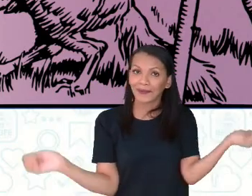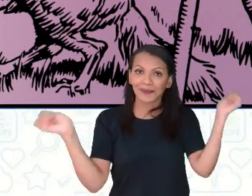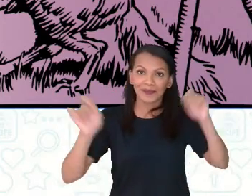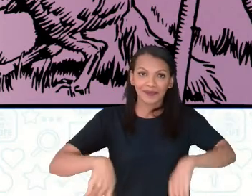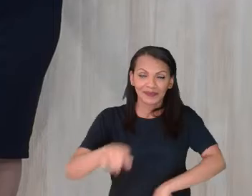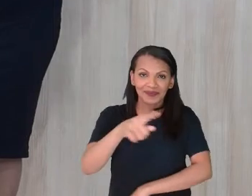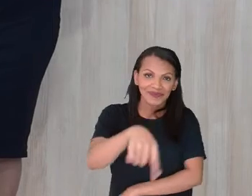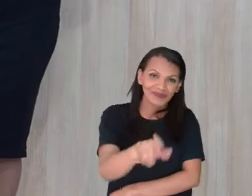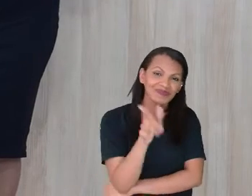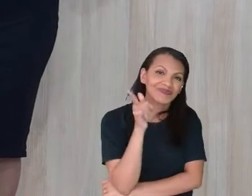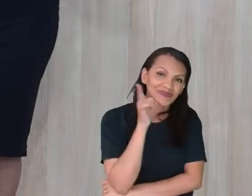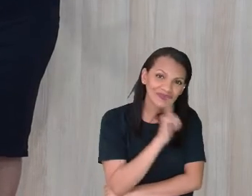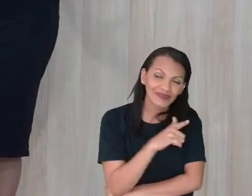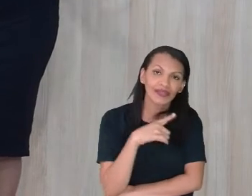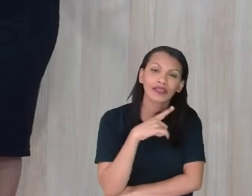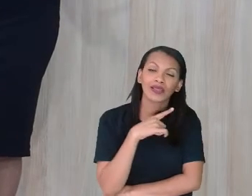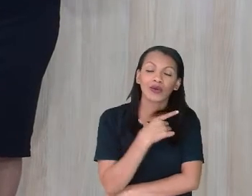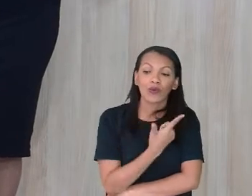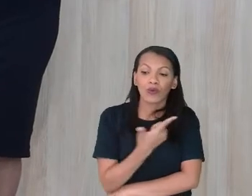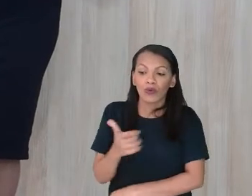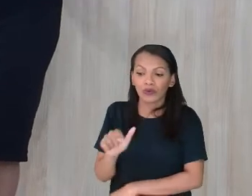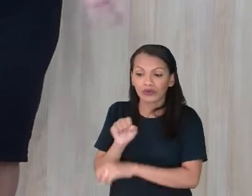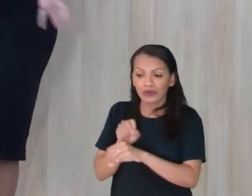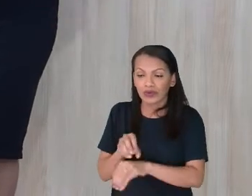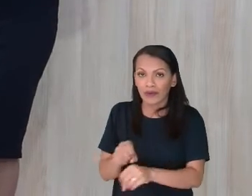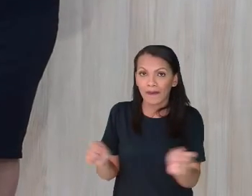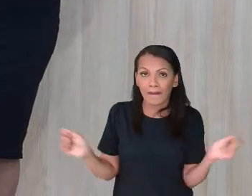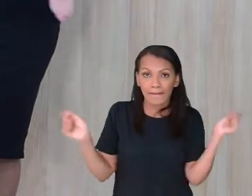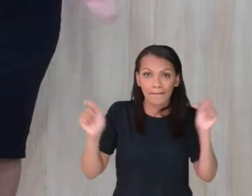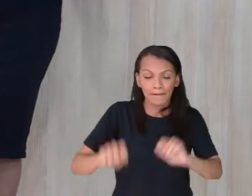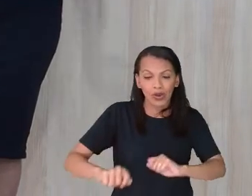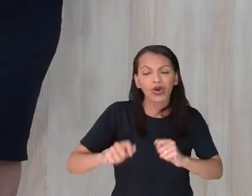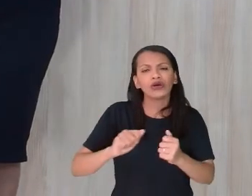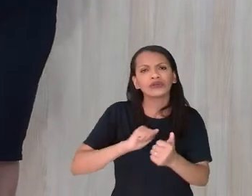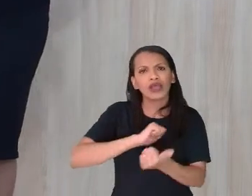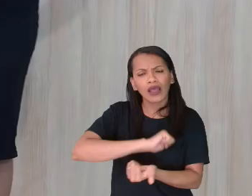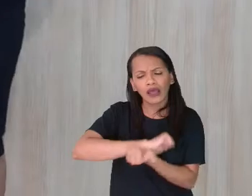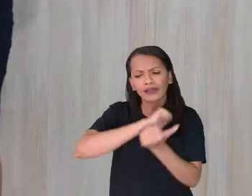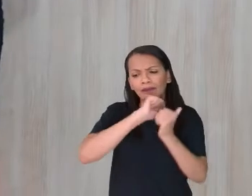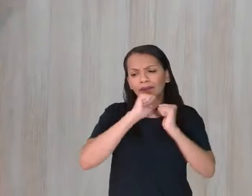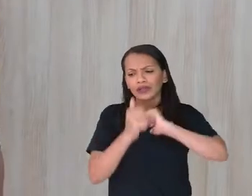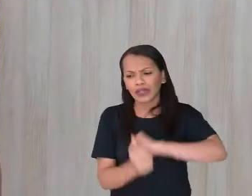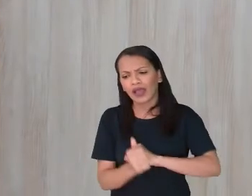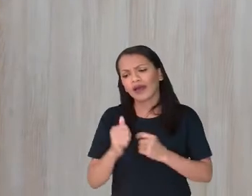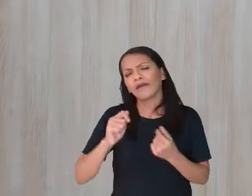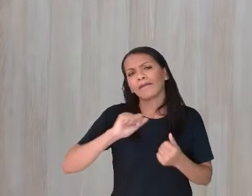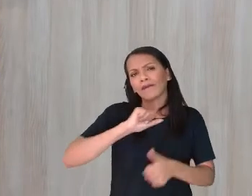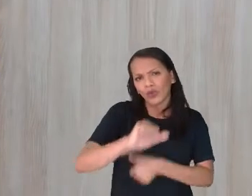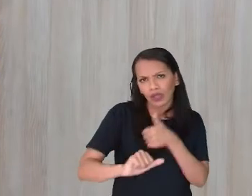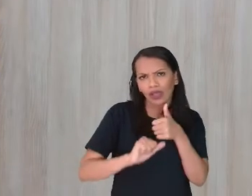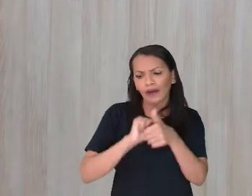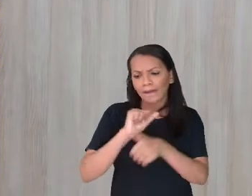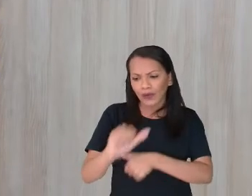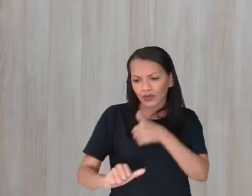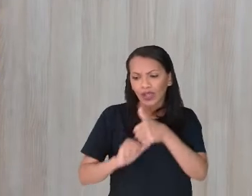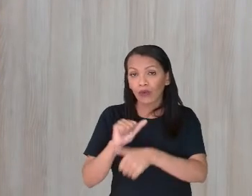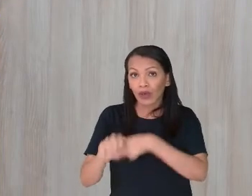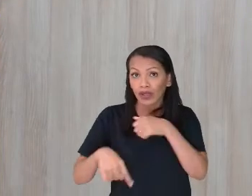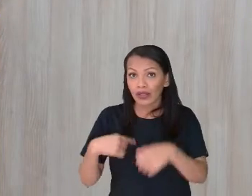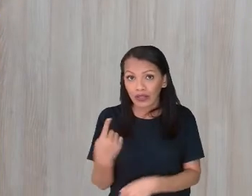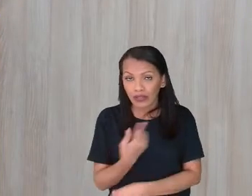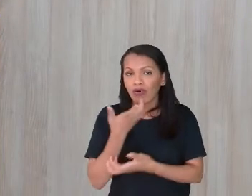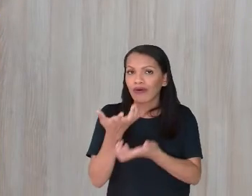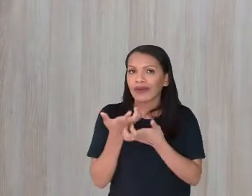que a gente consiga ter outros ensinamentos, né? A gente pode moldar essa narrativa de modo que ela transmita o que é que a gente